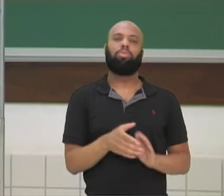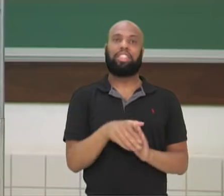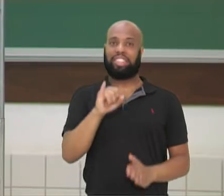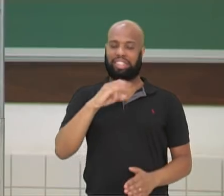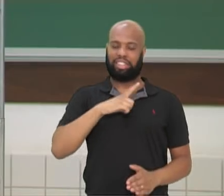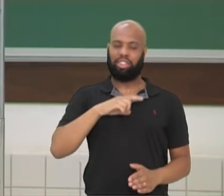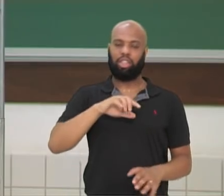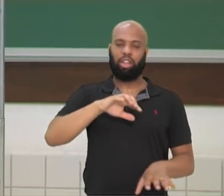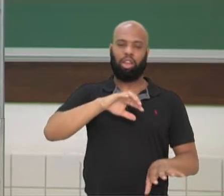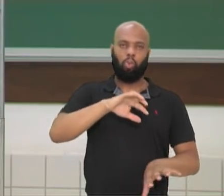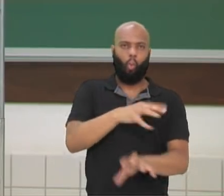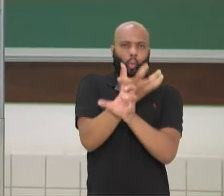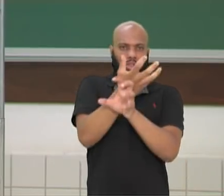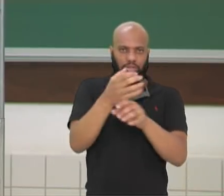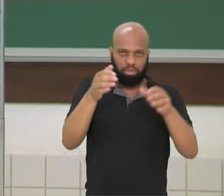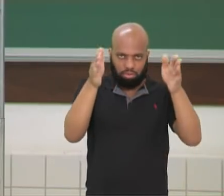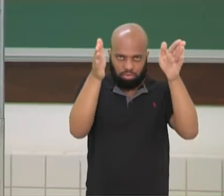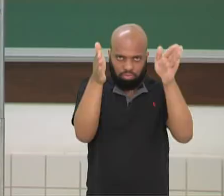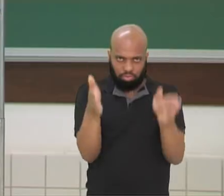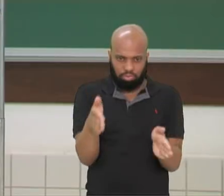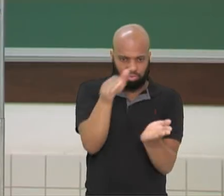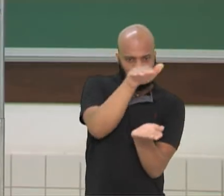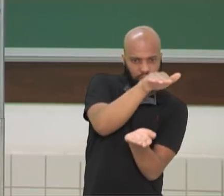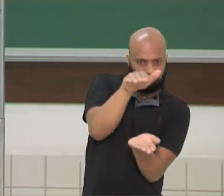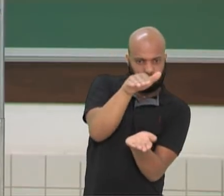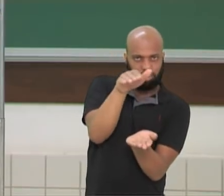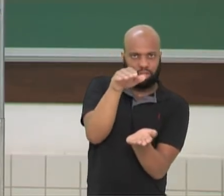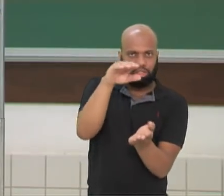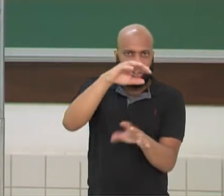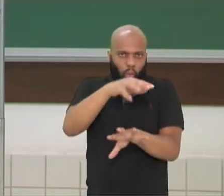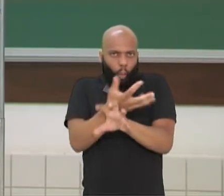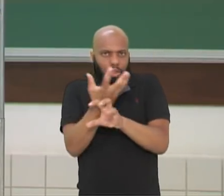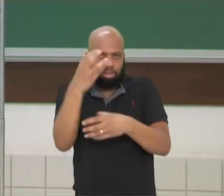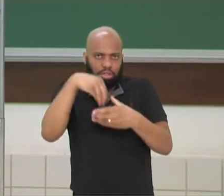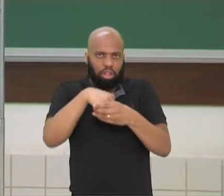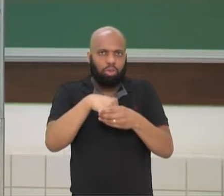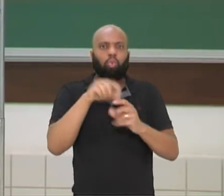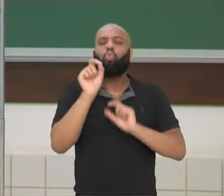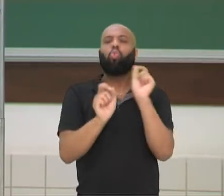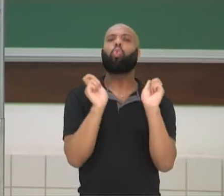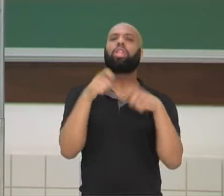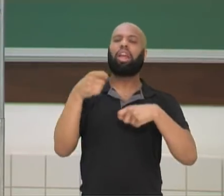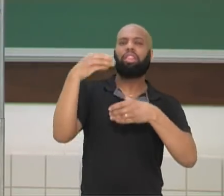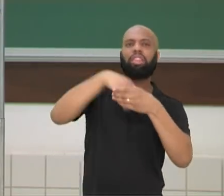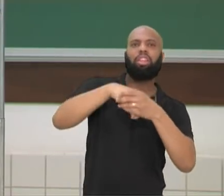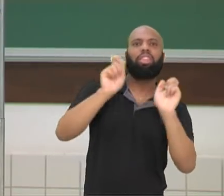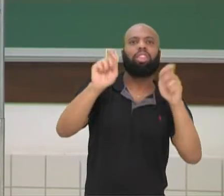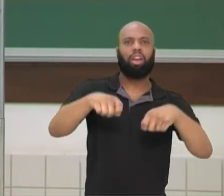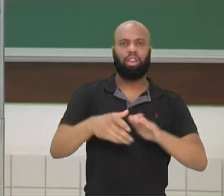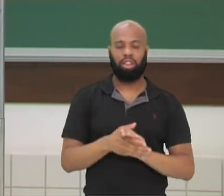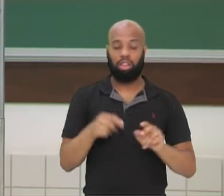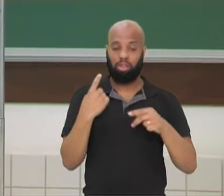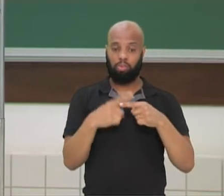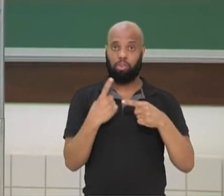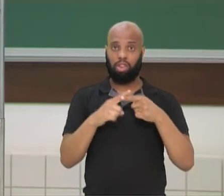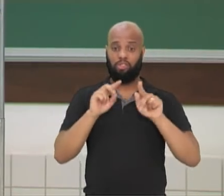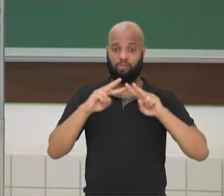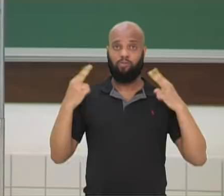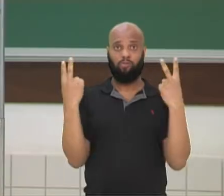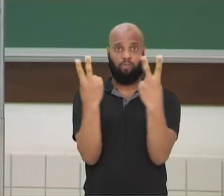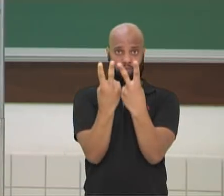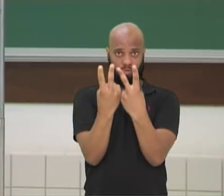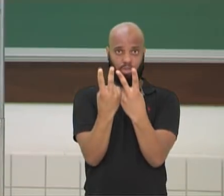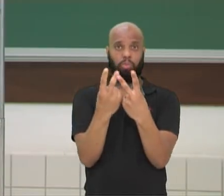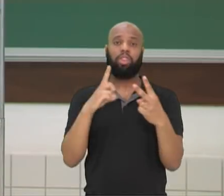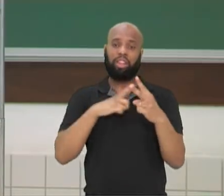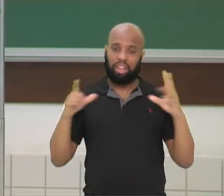Quanto de matéria, quanto de material eu consigo colocar lá dentro? Qual que é a capacidade máxima? Volume e capacidade são ideias que